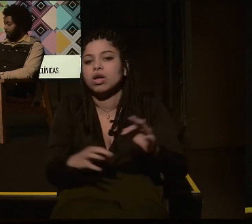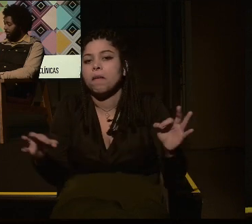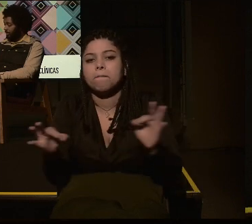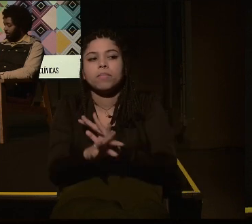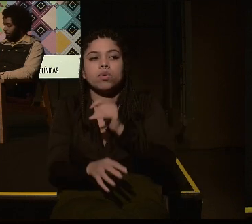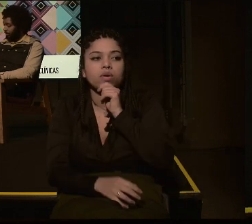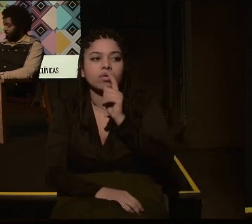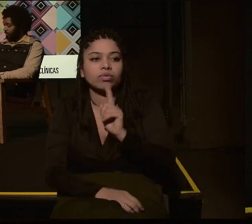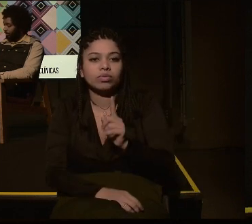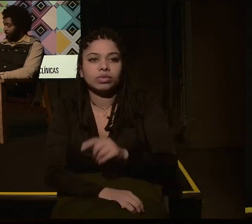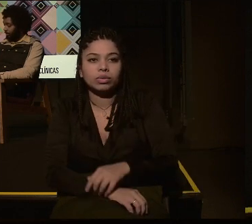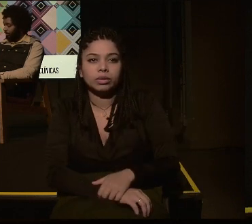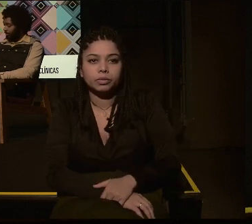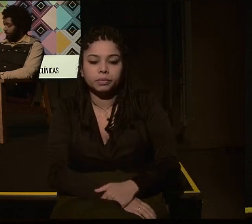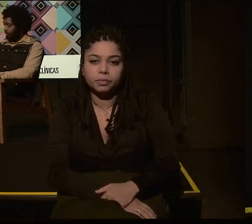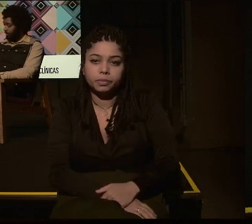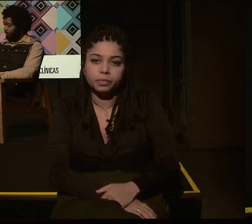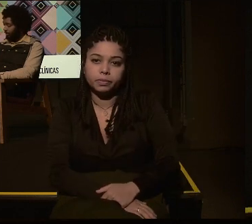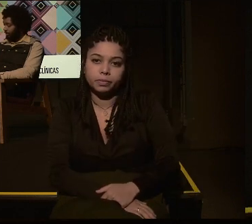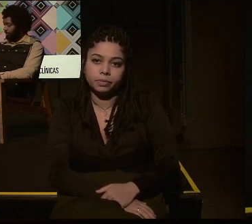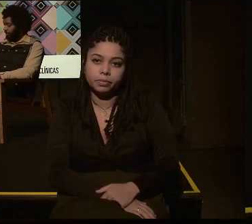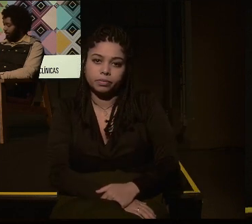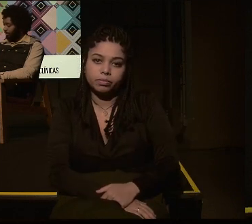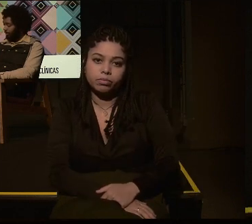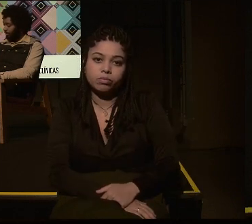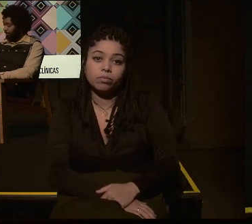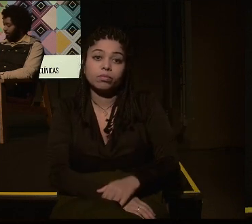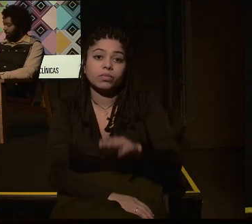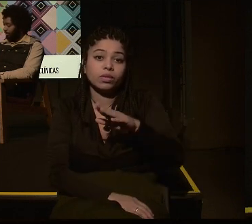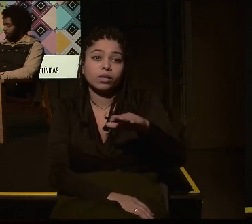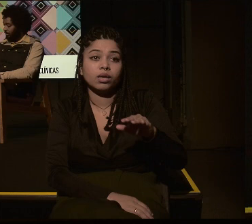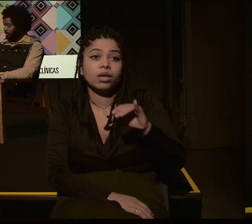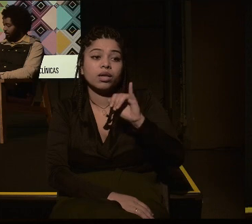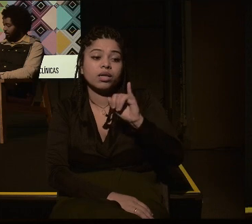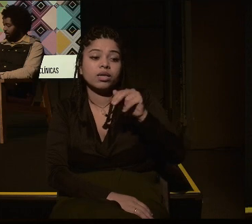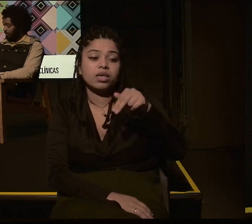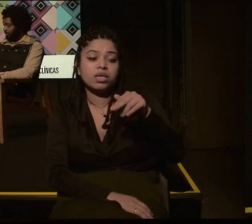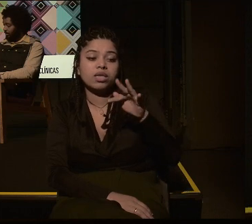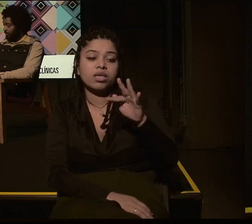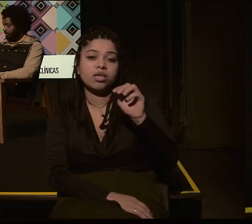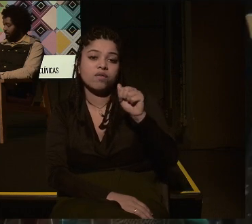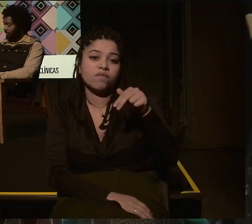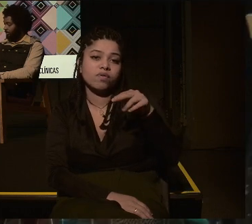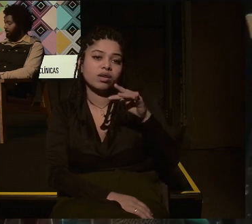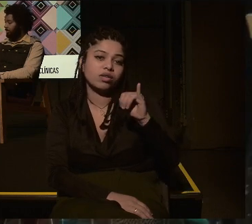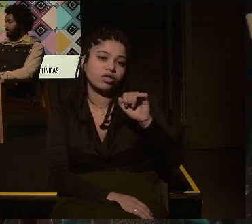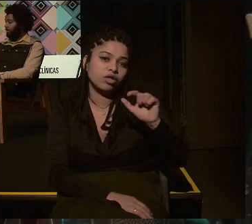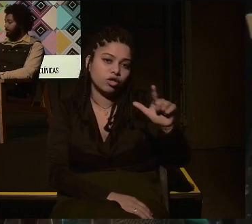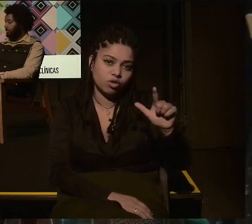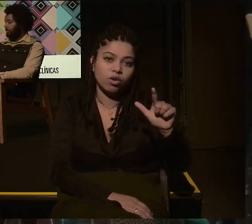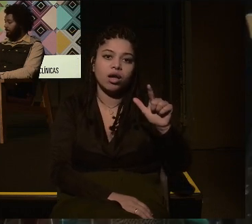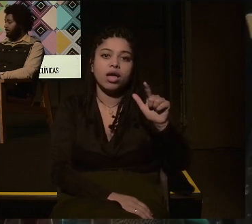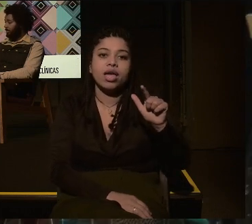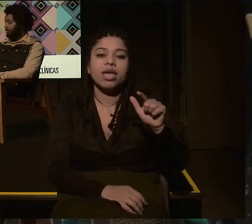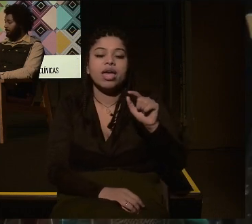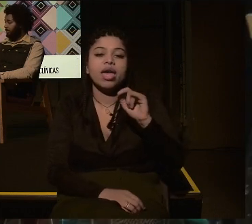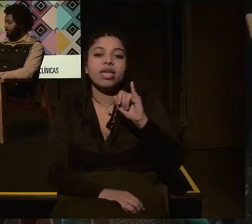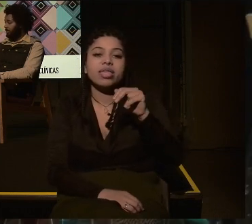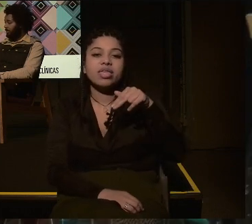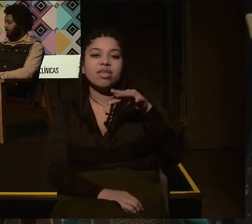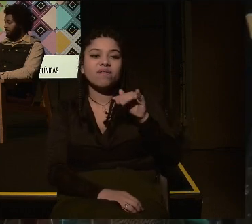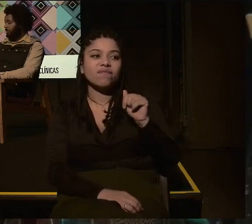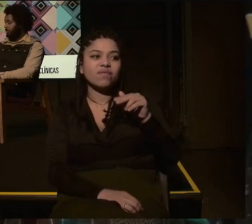pronto. Então, infantil vem de infância. Infância, no grego, é sem